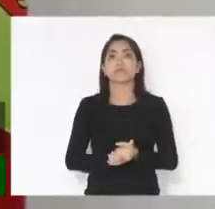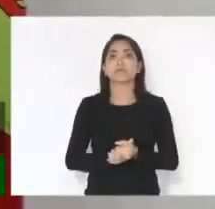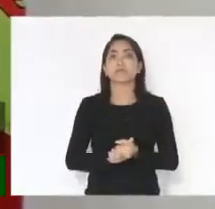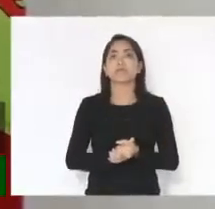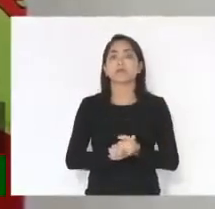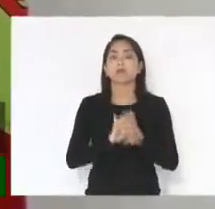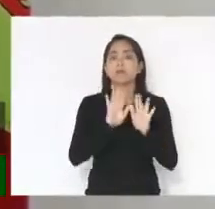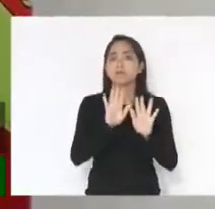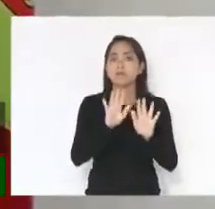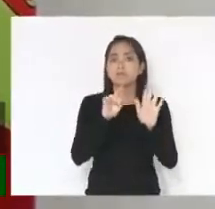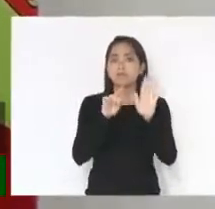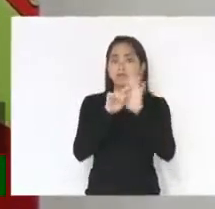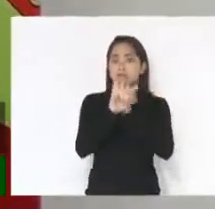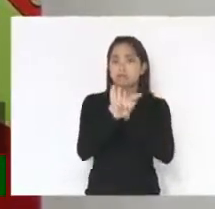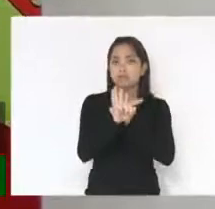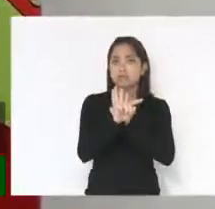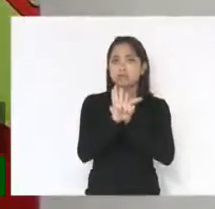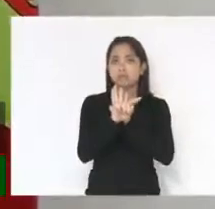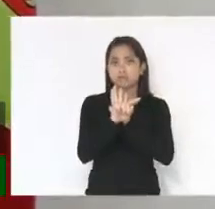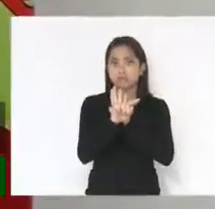eu pergunto,